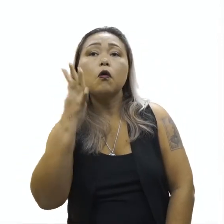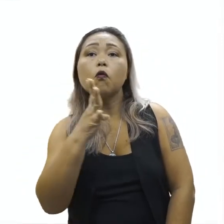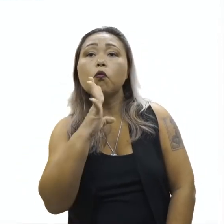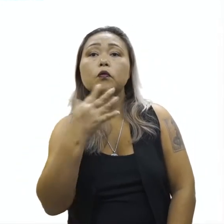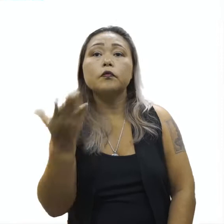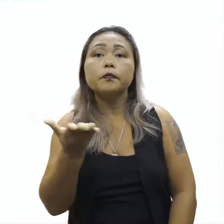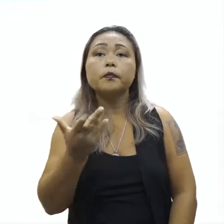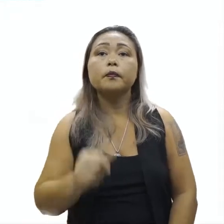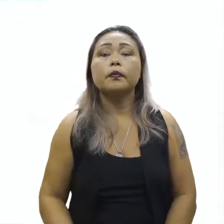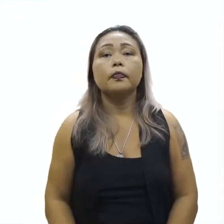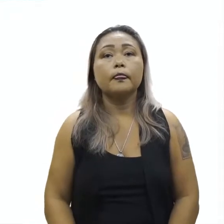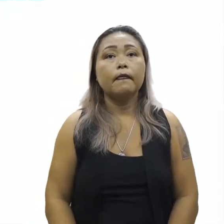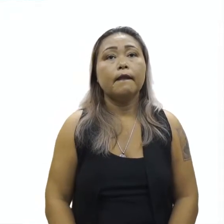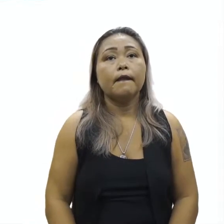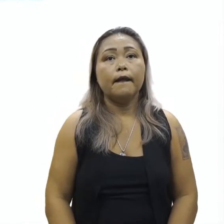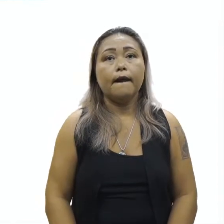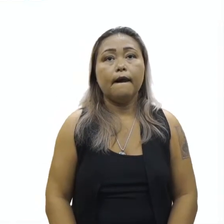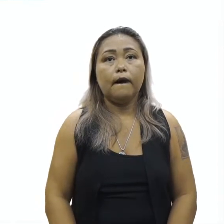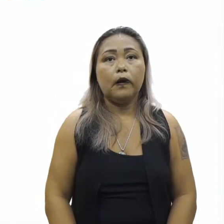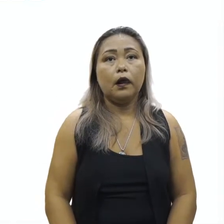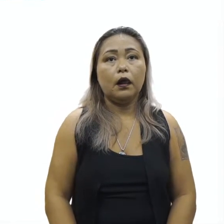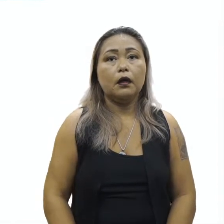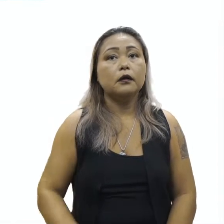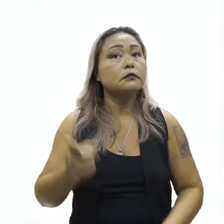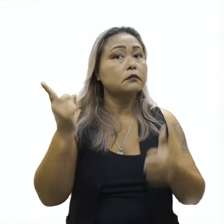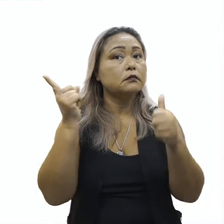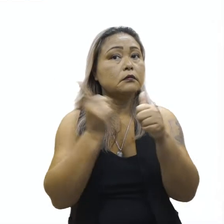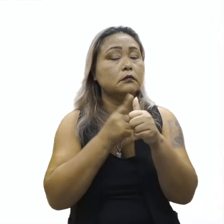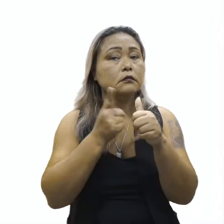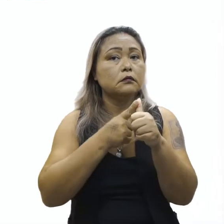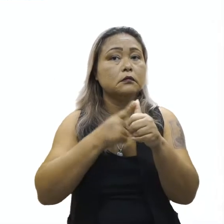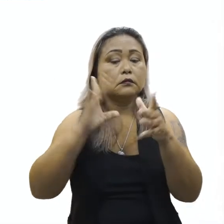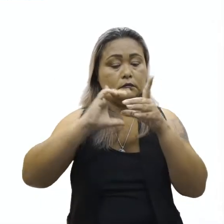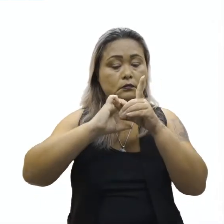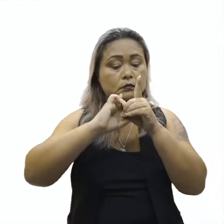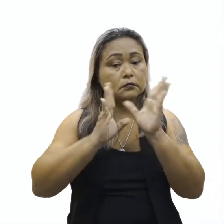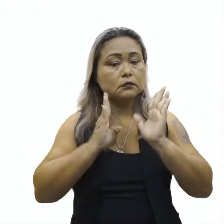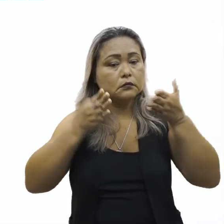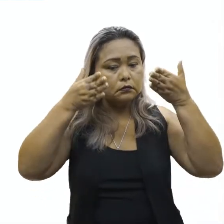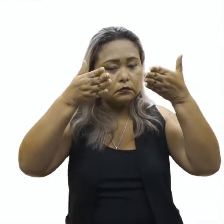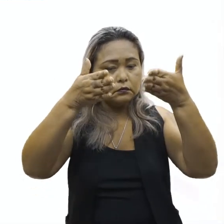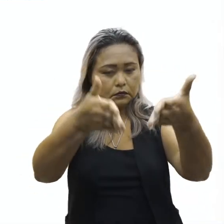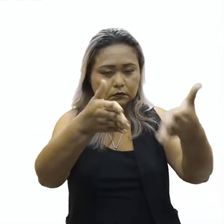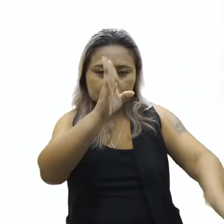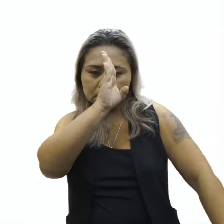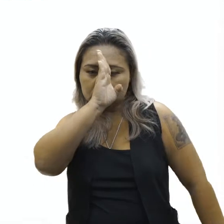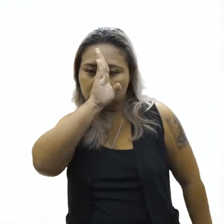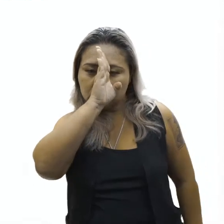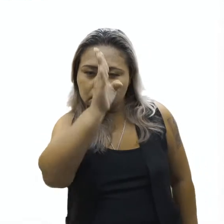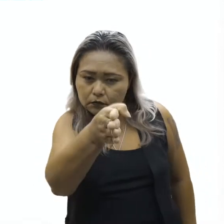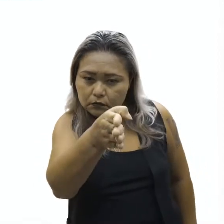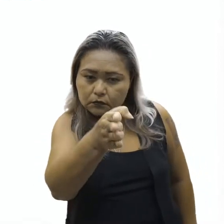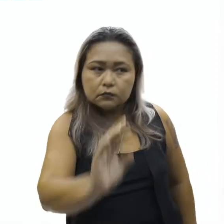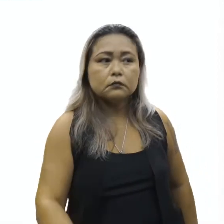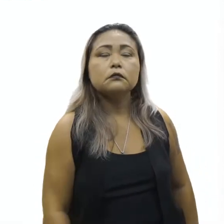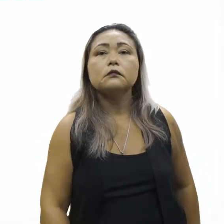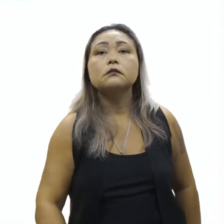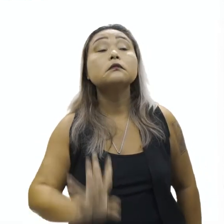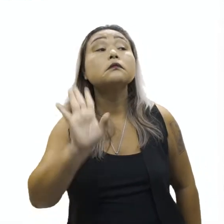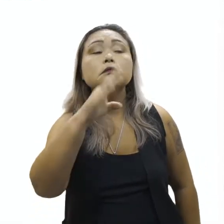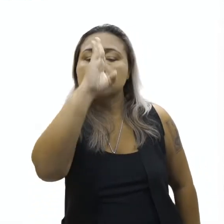agora. Vamos primeiro para a democracia direta, ou seja, a democracia em